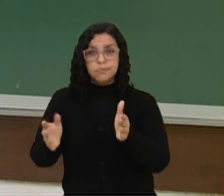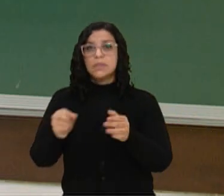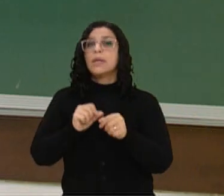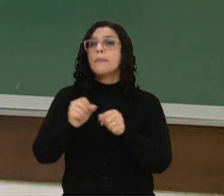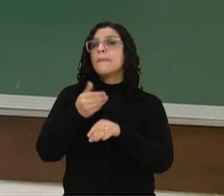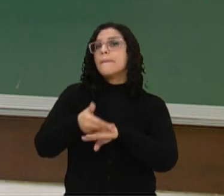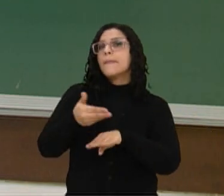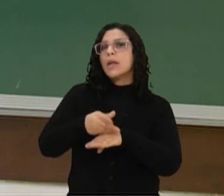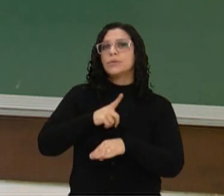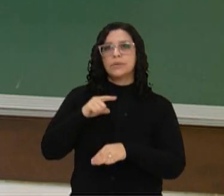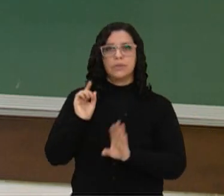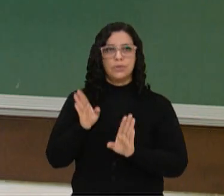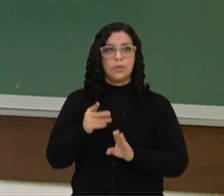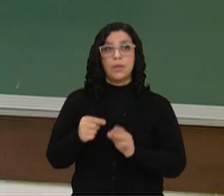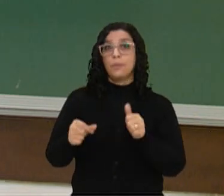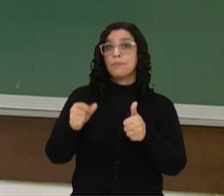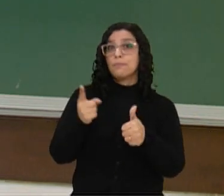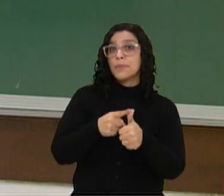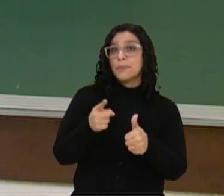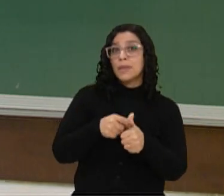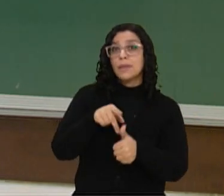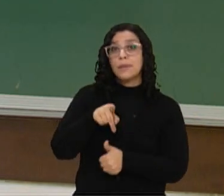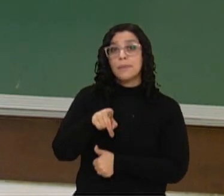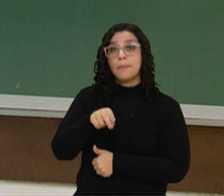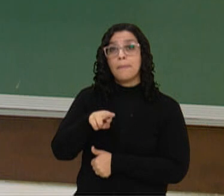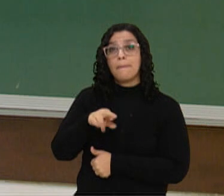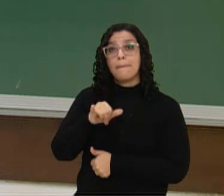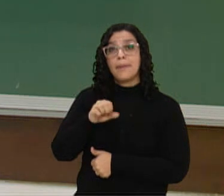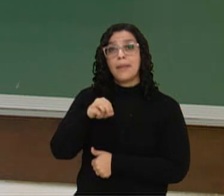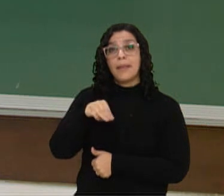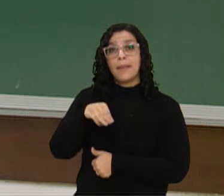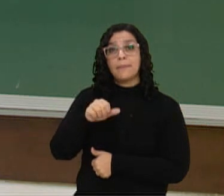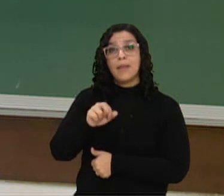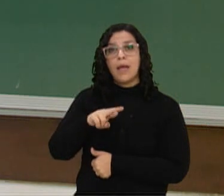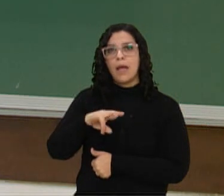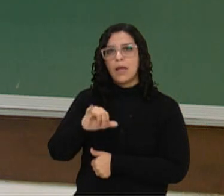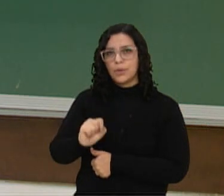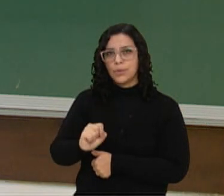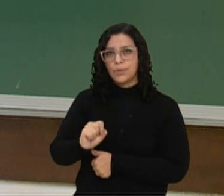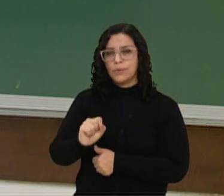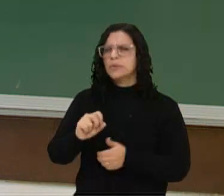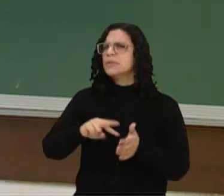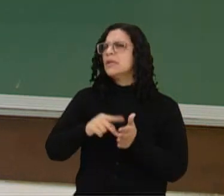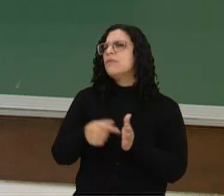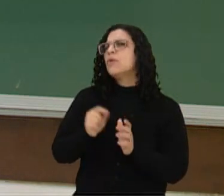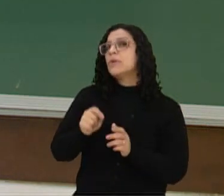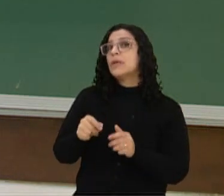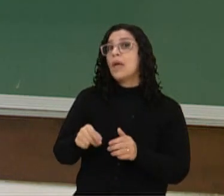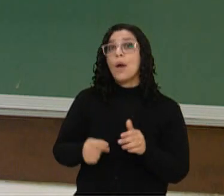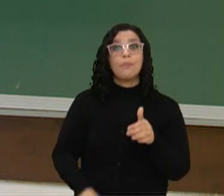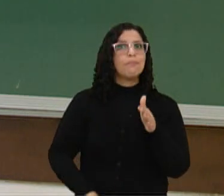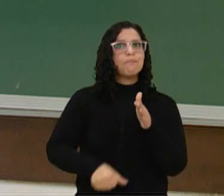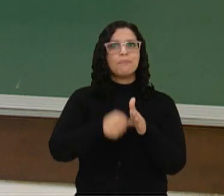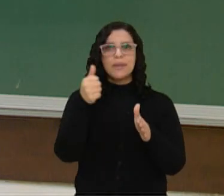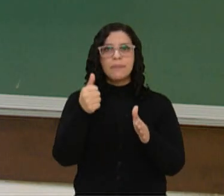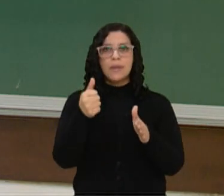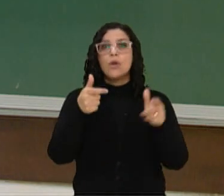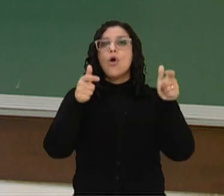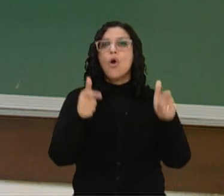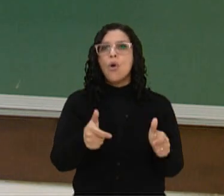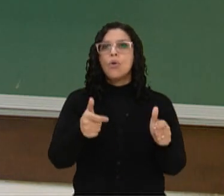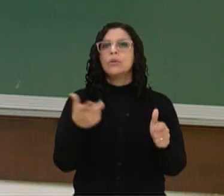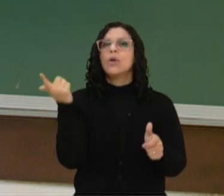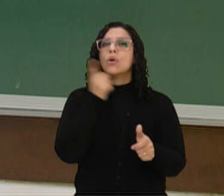nós temos. Primeiro ali o setor primário, o nome já diz para nós, é primeiro, é de onde